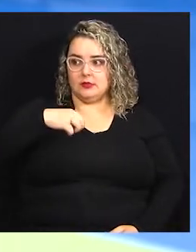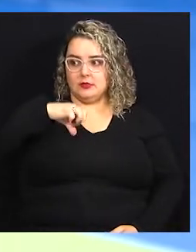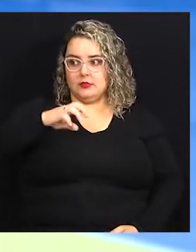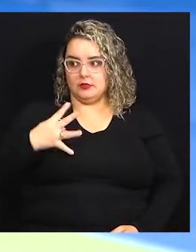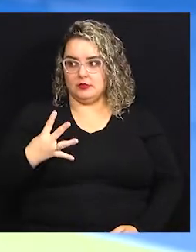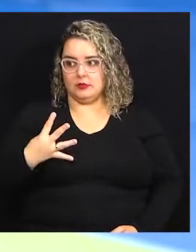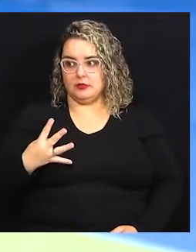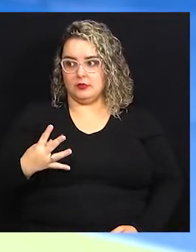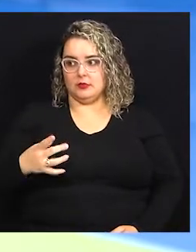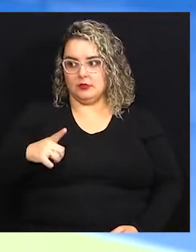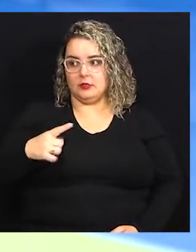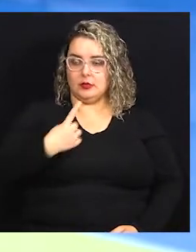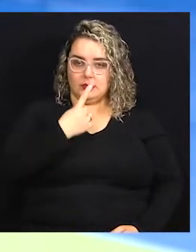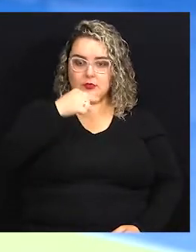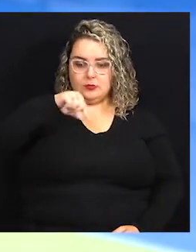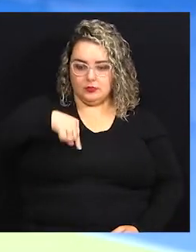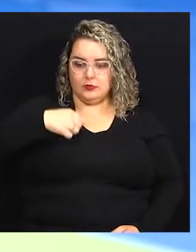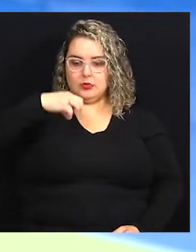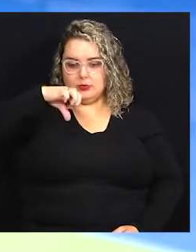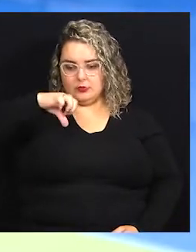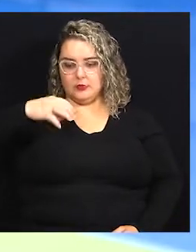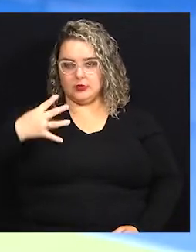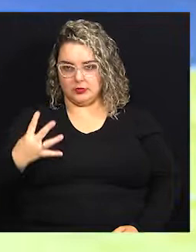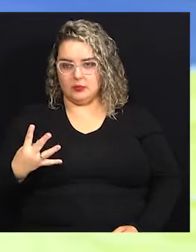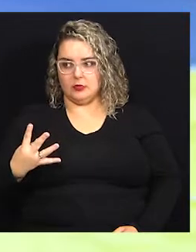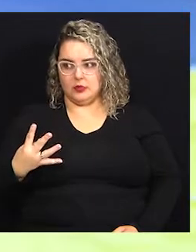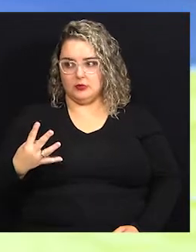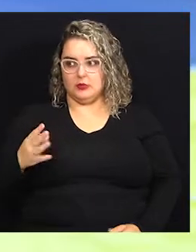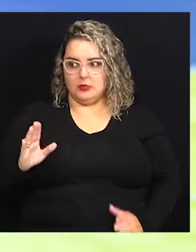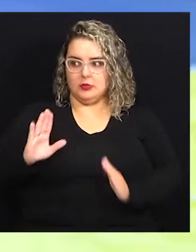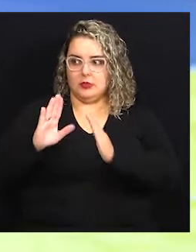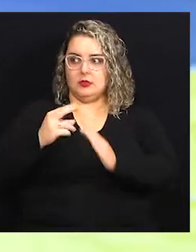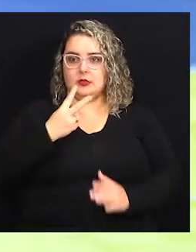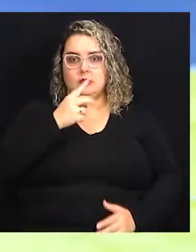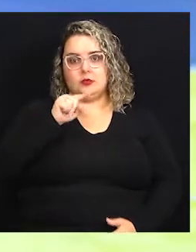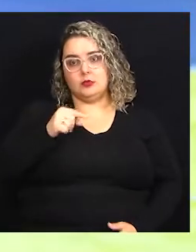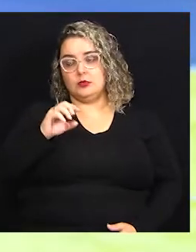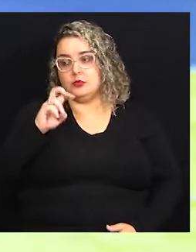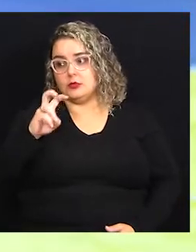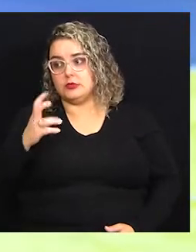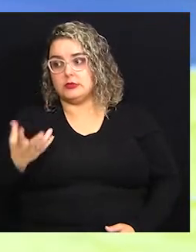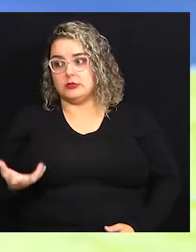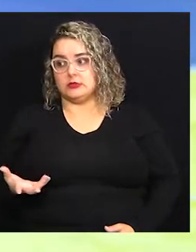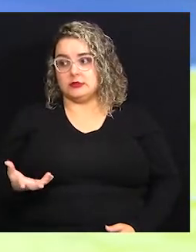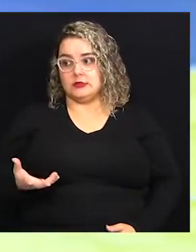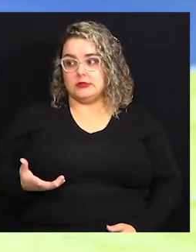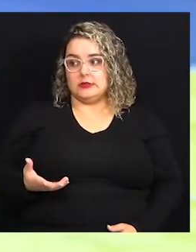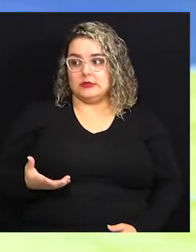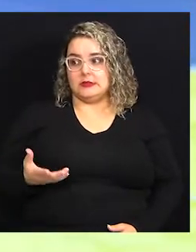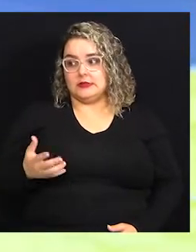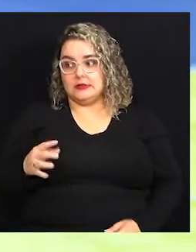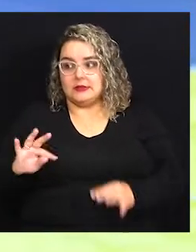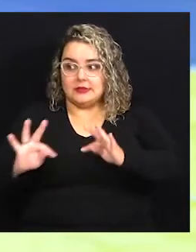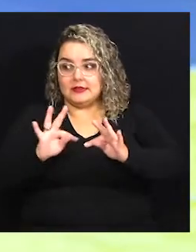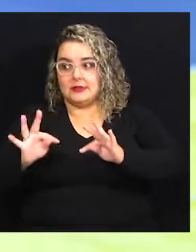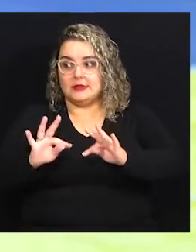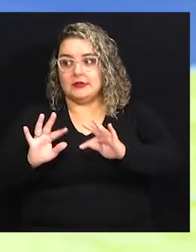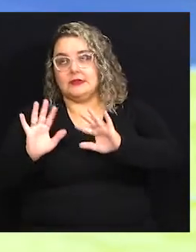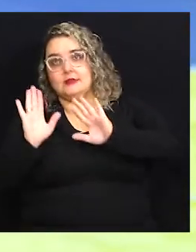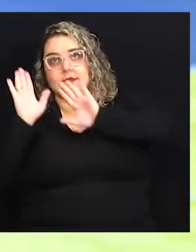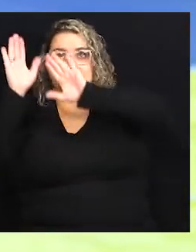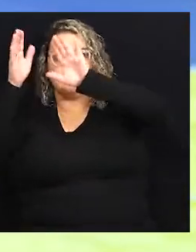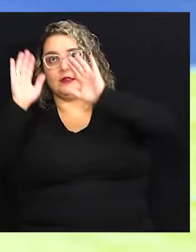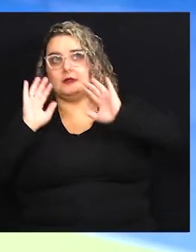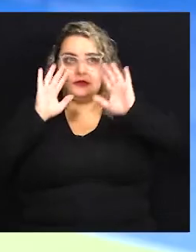1,94. Então, os caras que eu enfrentava já tinham 2,5. Tinha que ir na base da técnica para poder driblar. Driblar